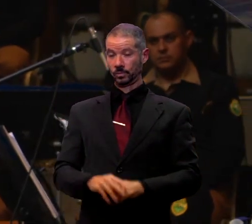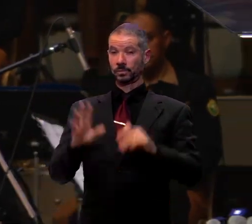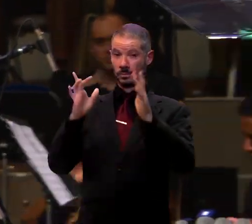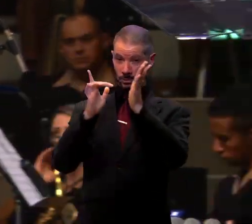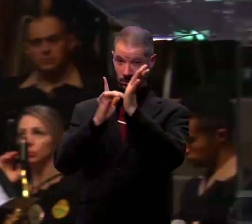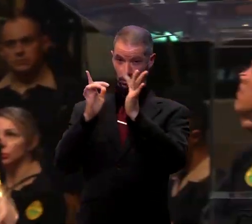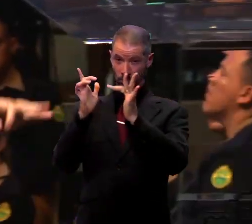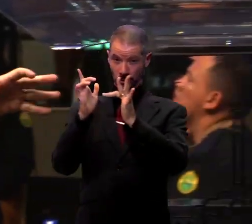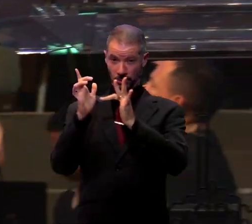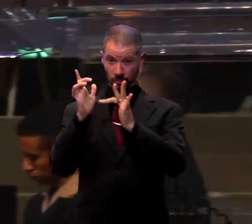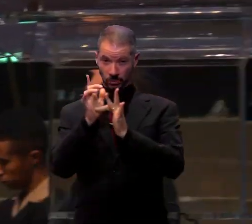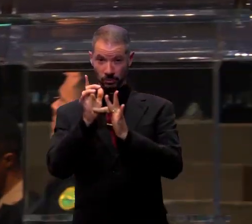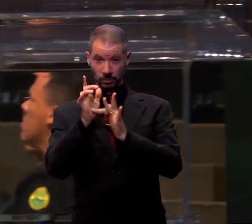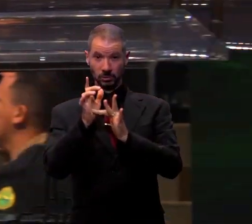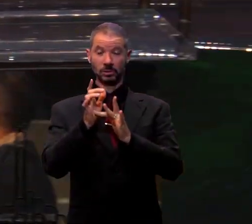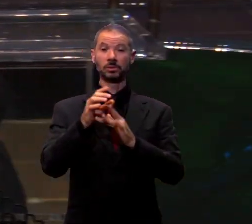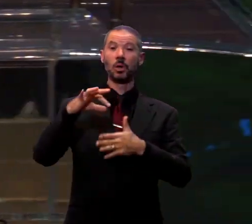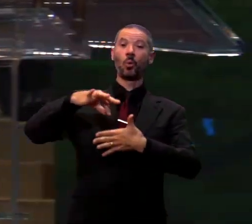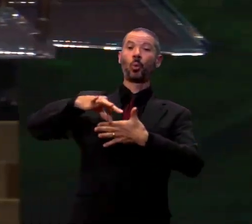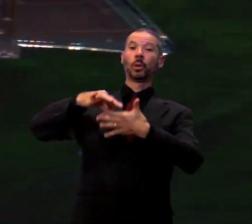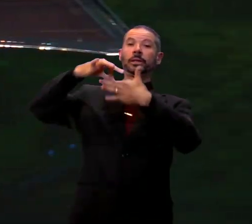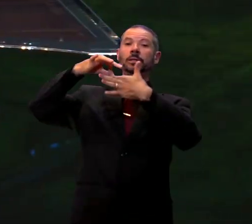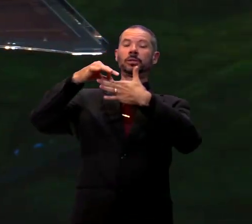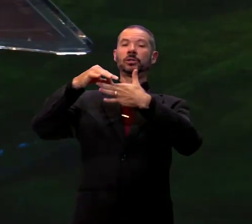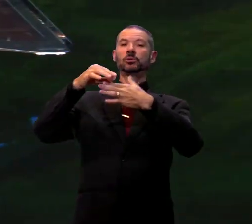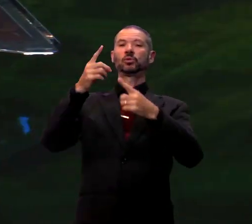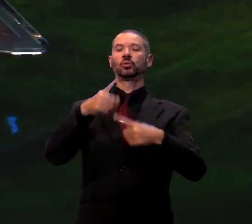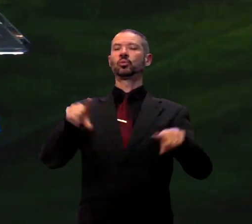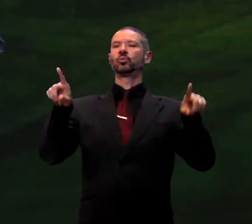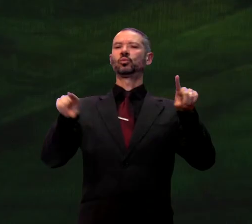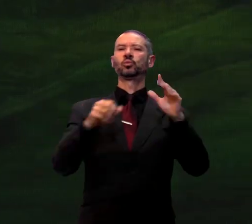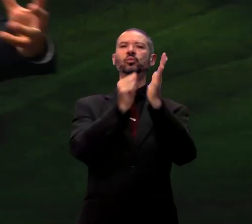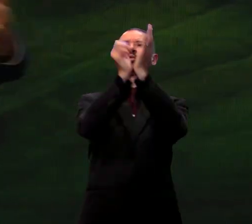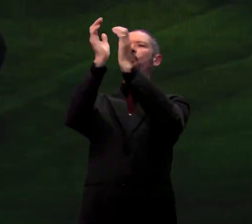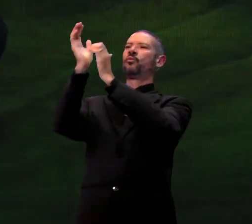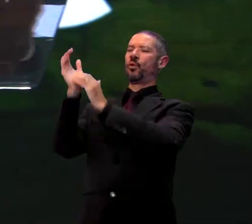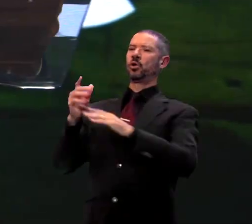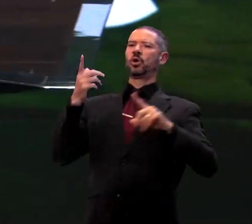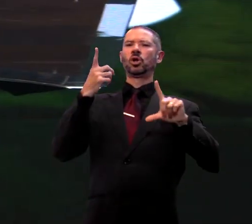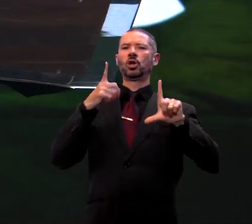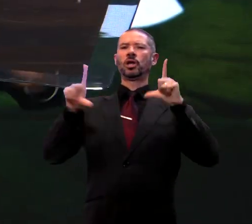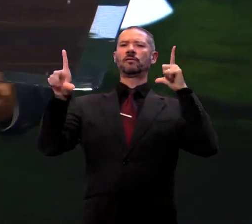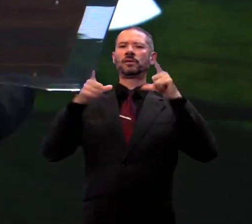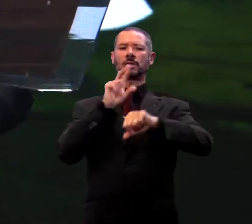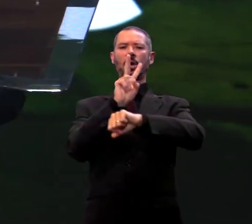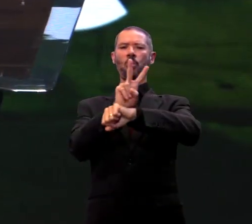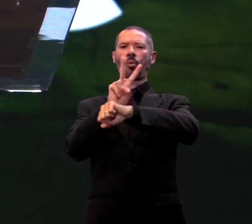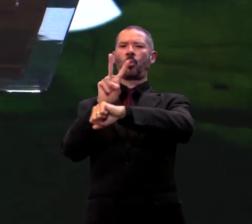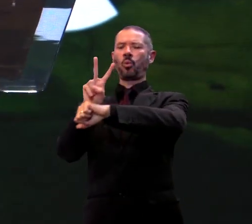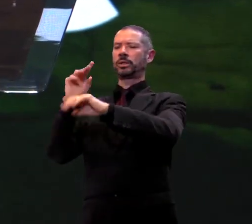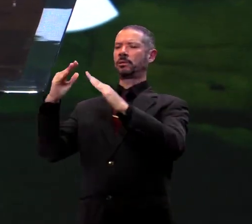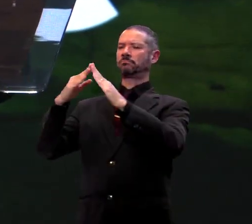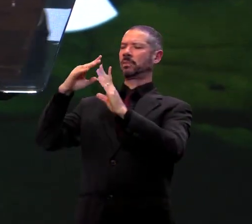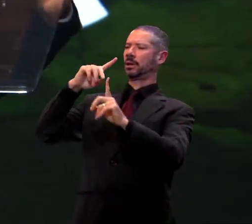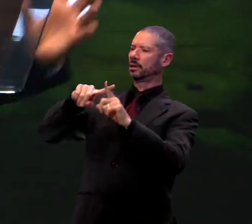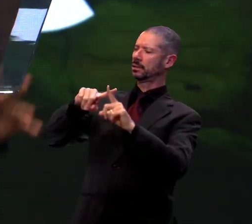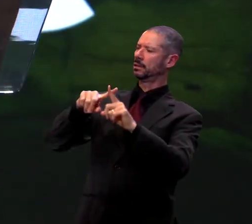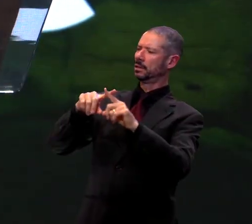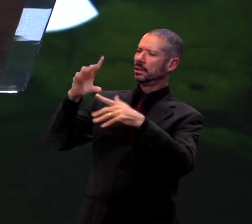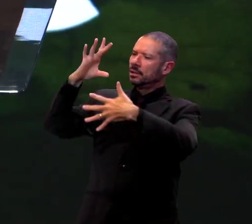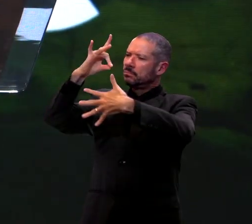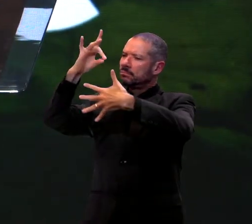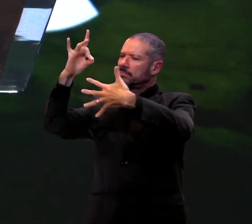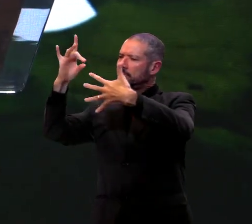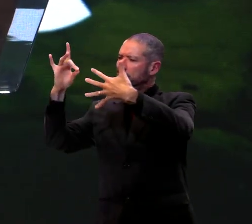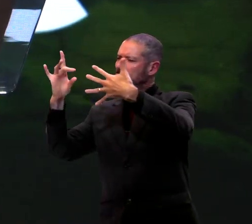Jesus então fala do líder do louvor, o levita, ou aqueles que cuidam da casa de Deus, que vão olhar para os detalhes